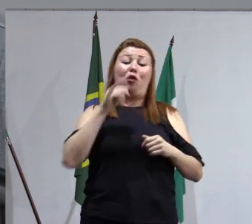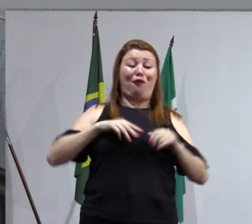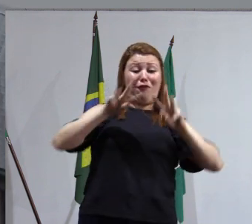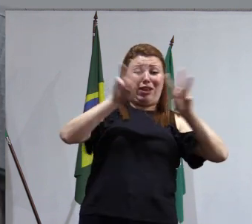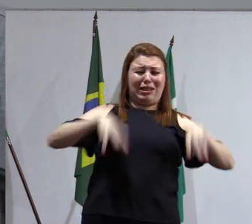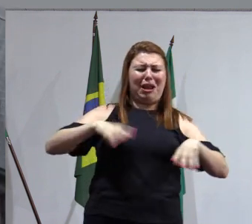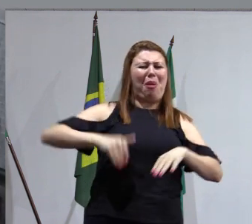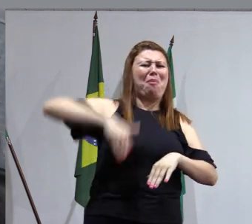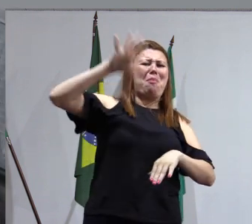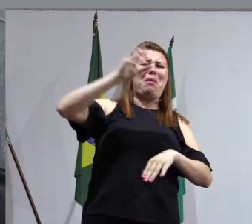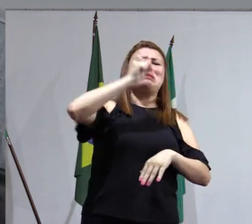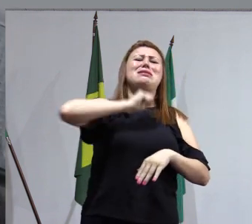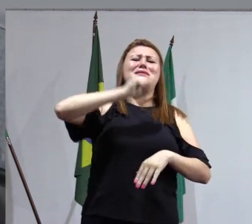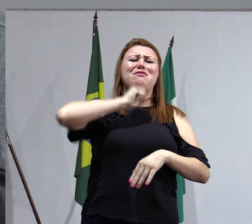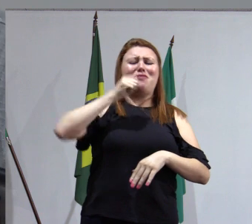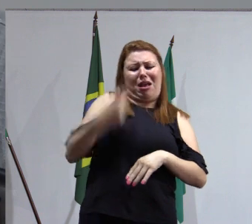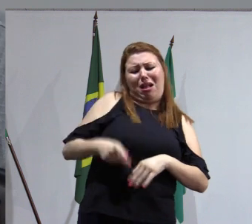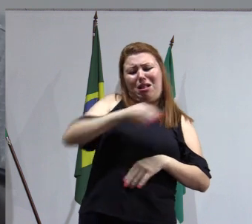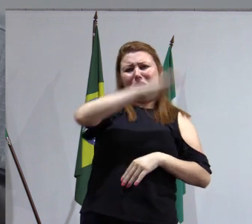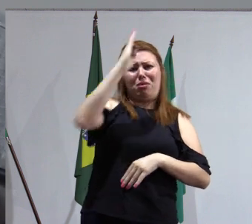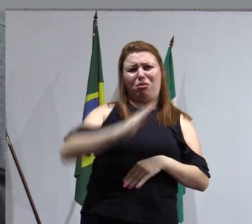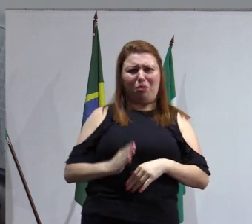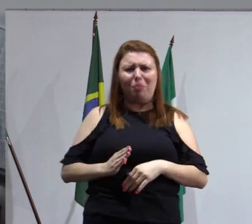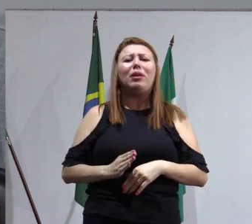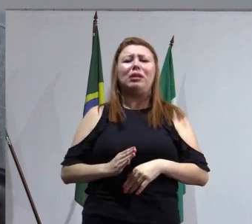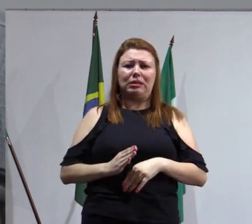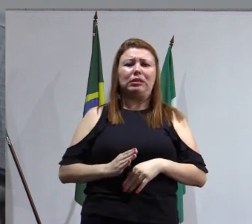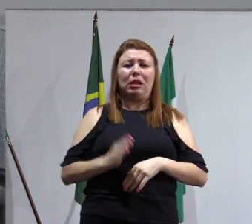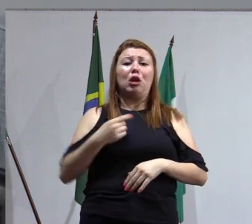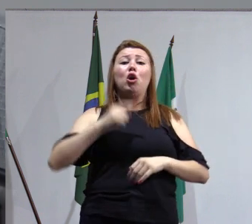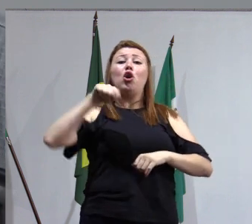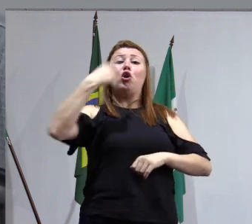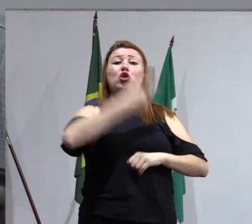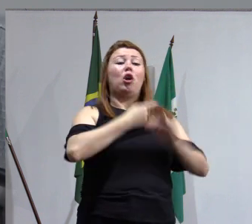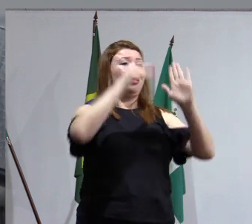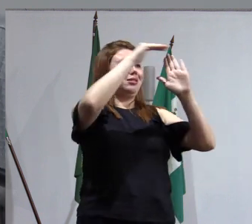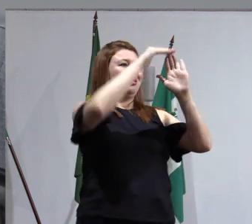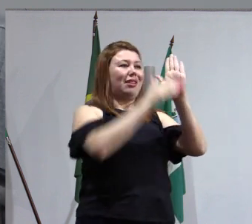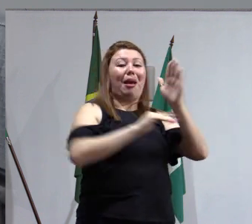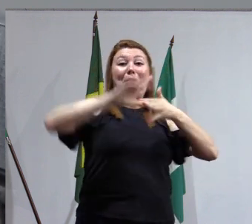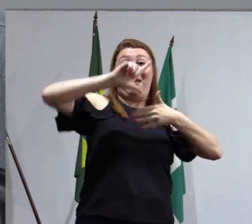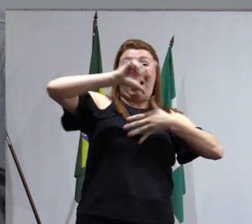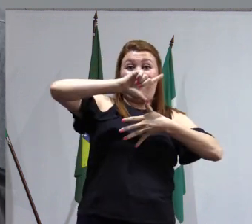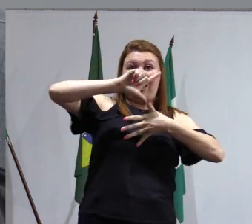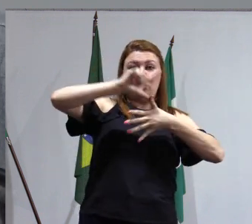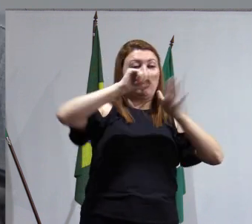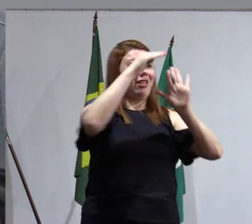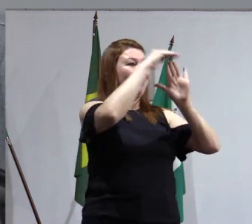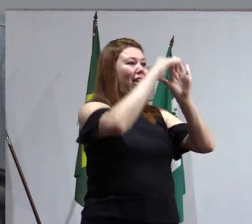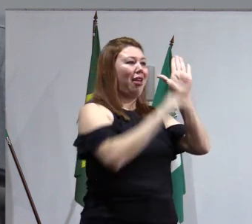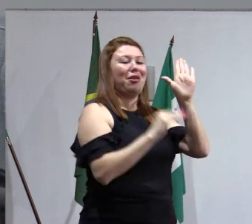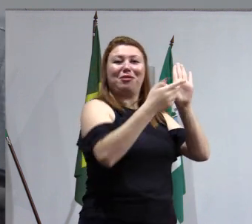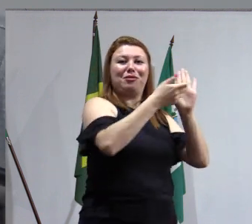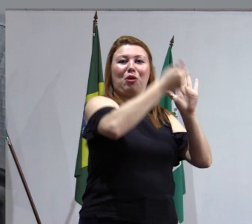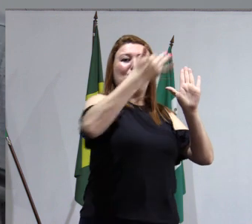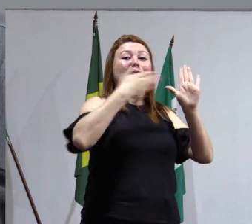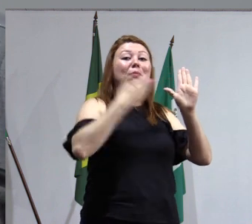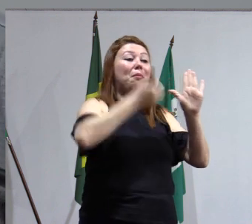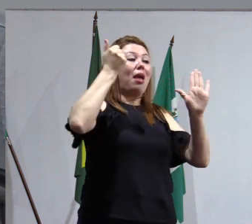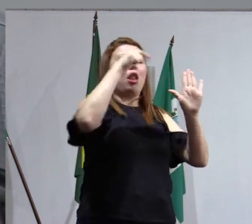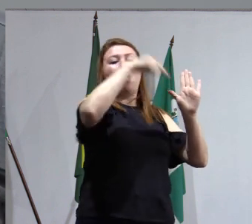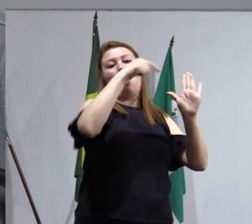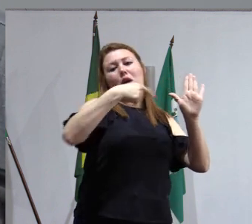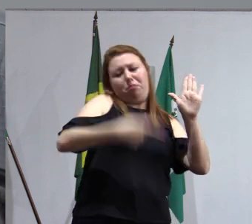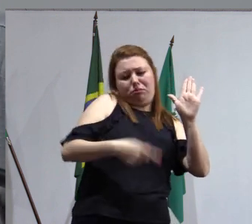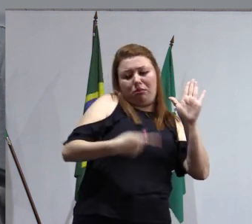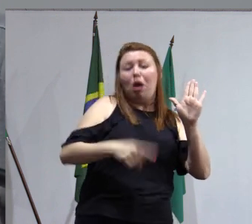Brasil, uma das universidades ranqueadas na América Latina, tá? Nos primeiros lugares, nós temos